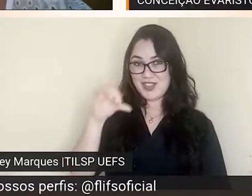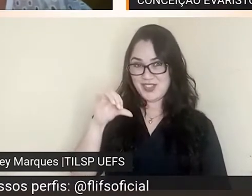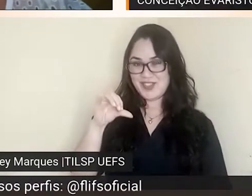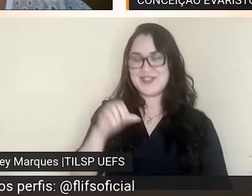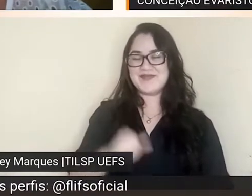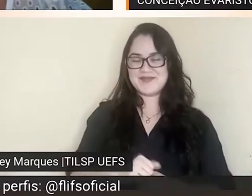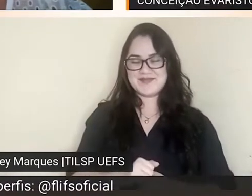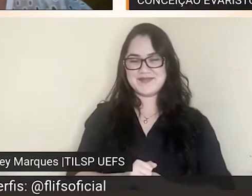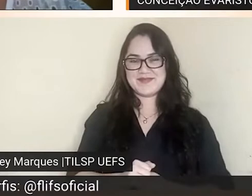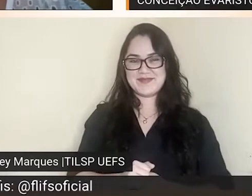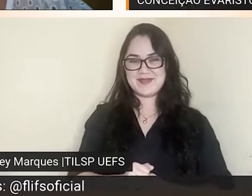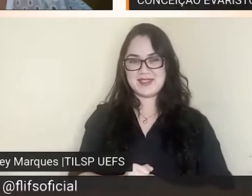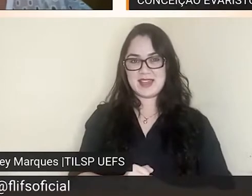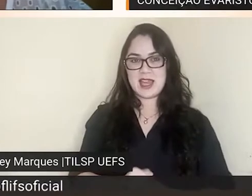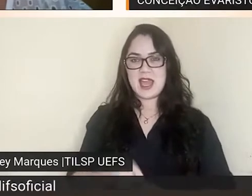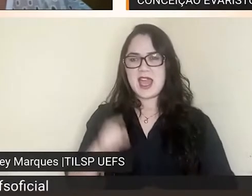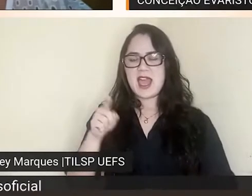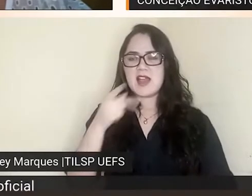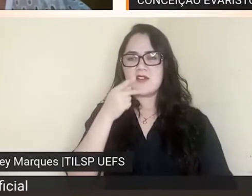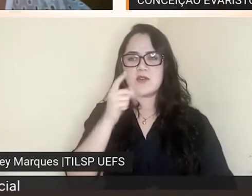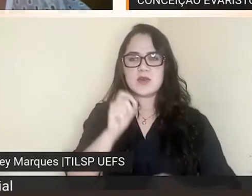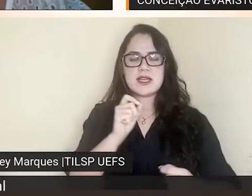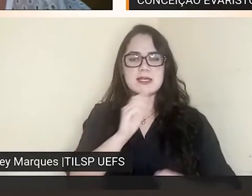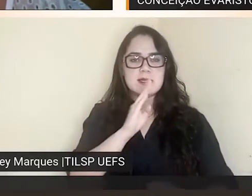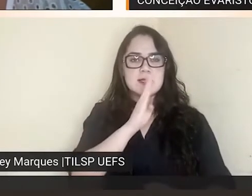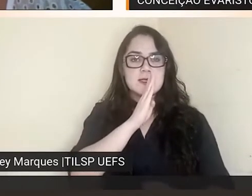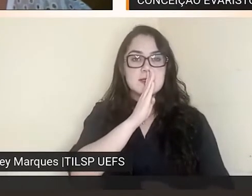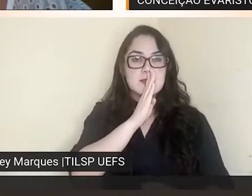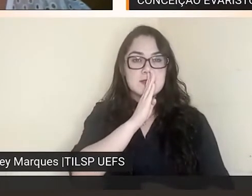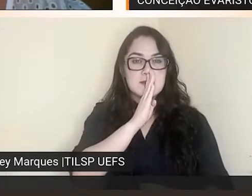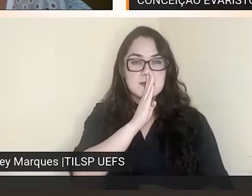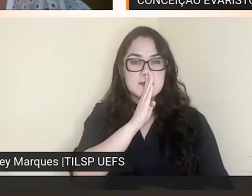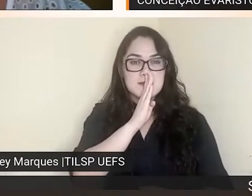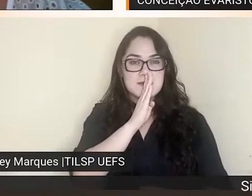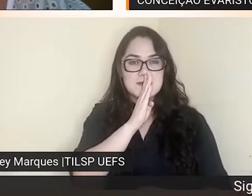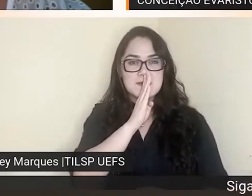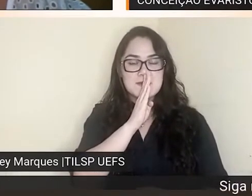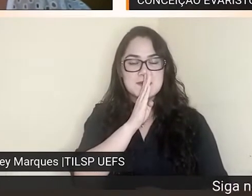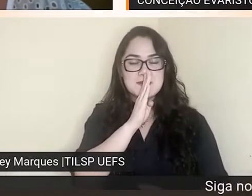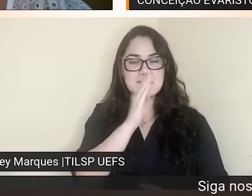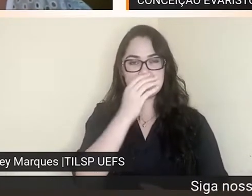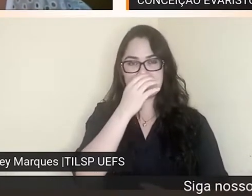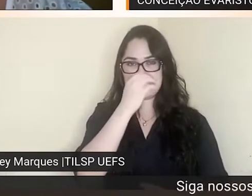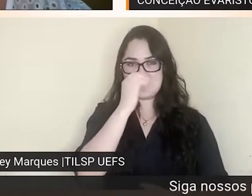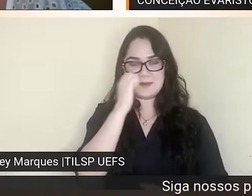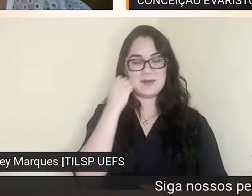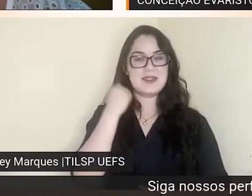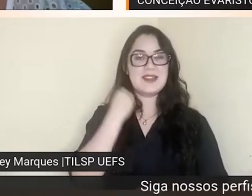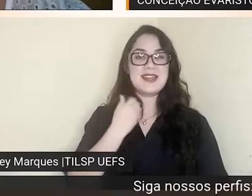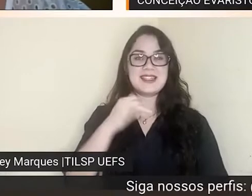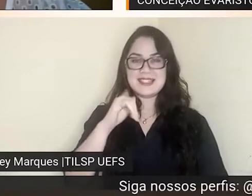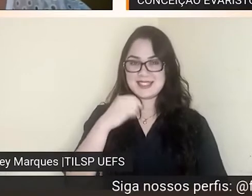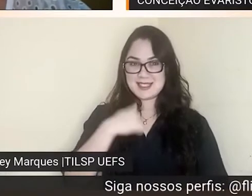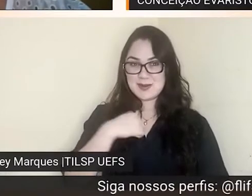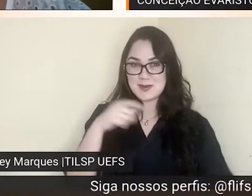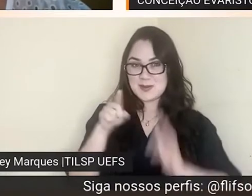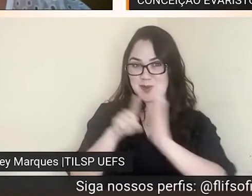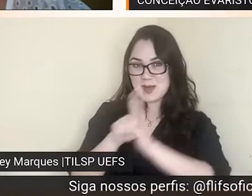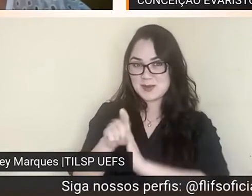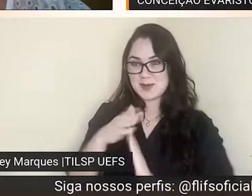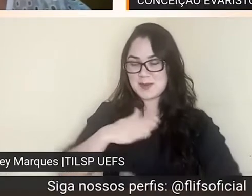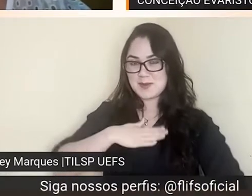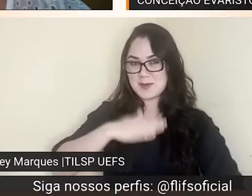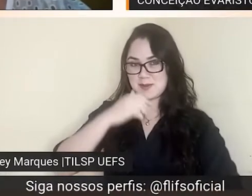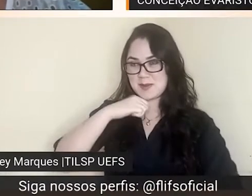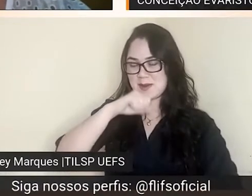meias palavras, né? O silêncio da fala. Outro dia eu estava até dizendo, se eu perguntasse para minha mãe agora, mãe, o